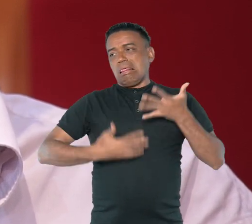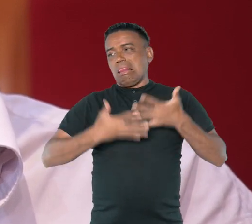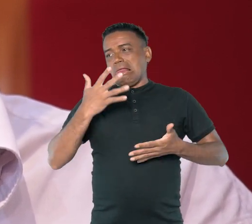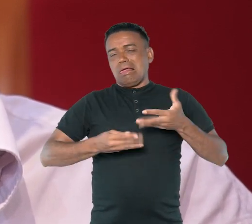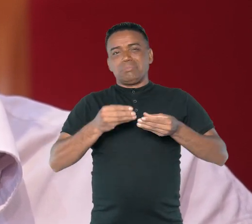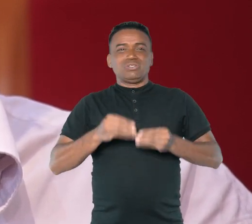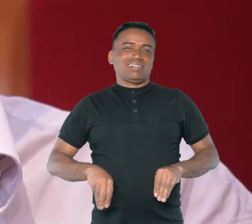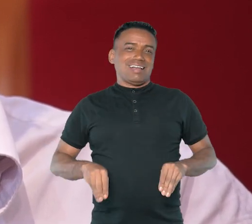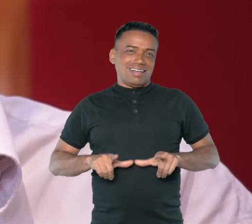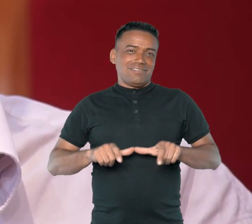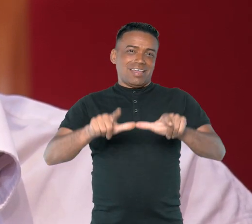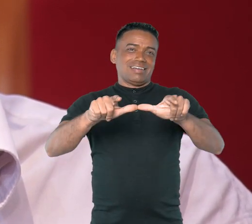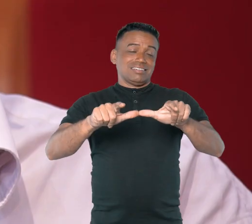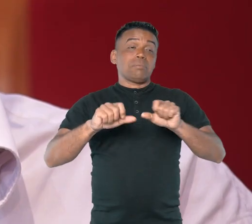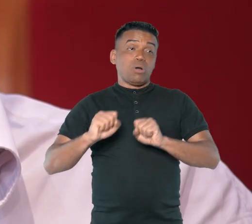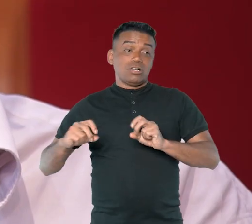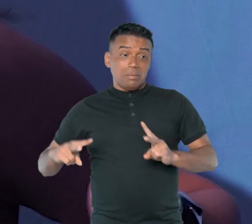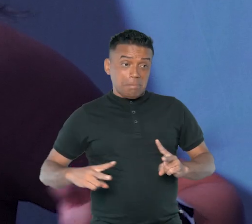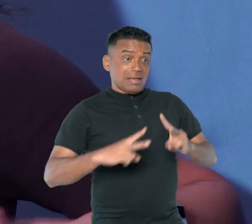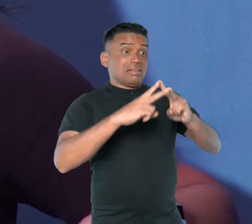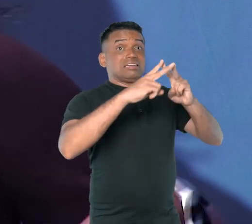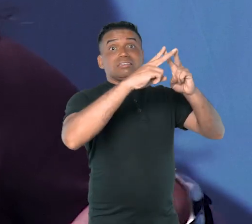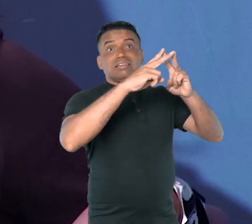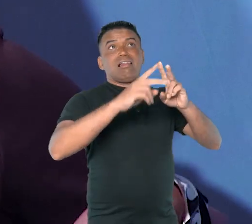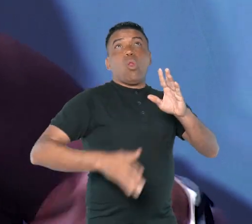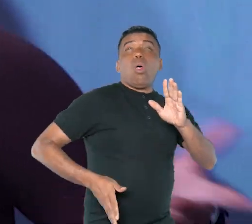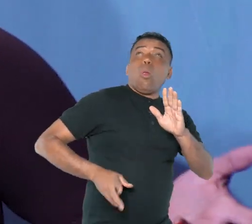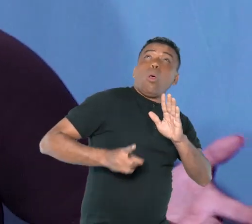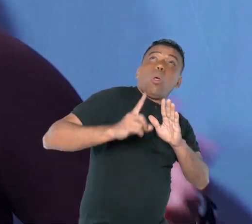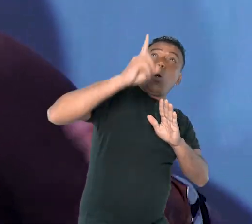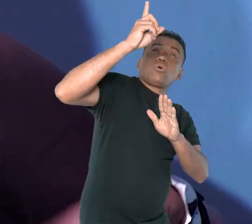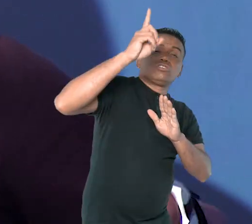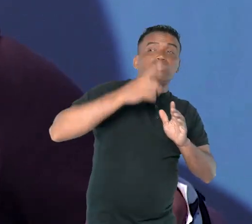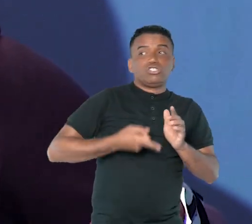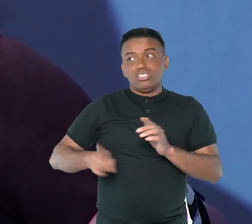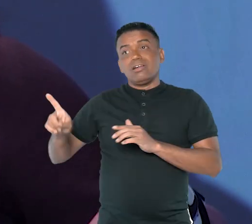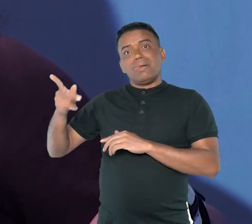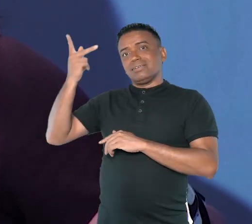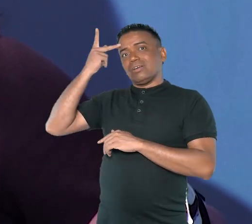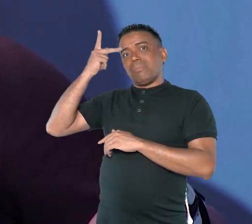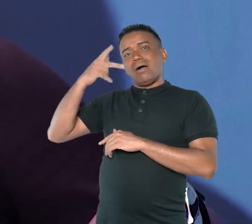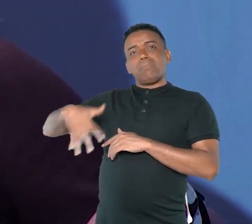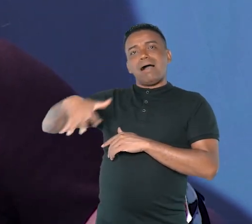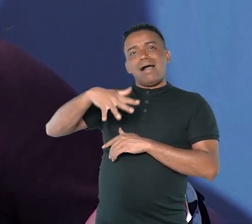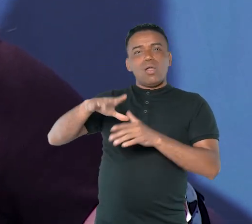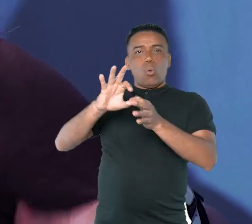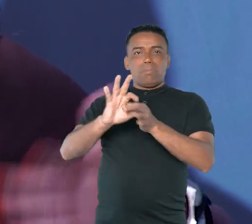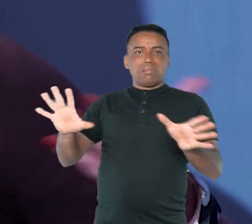né? Você pode ir a Paris e não ir à Torre Eiffel, você pode ir a São Paulo e não ir ao bairro da Liberdade, né? Você